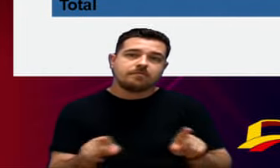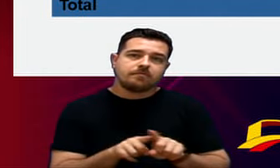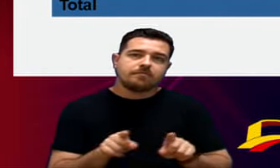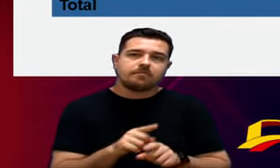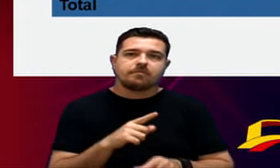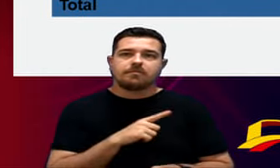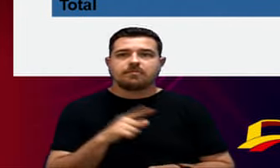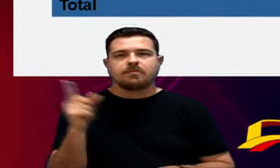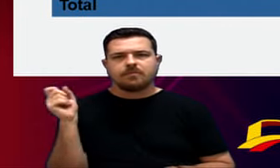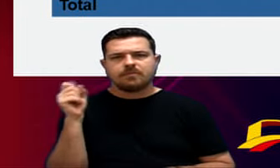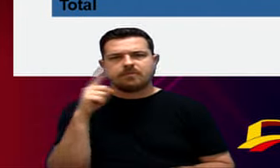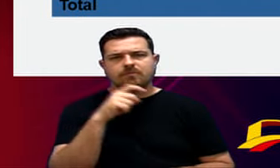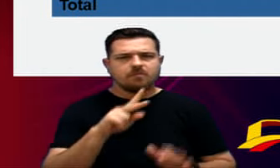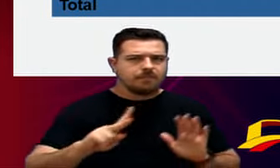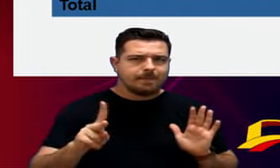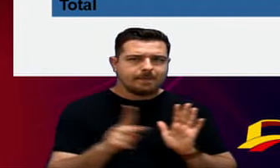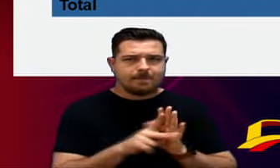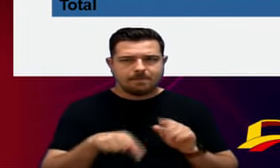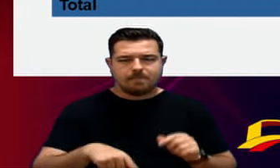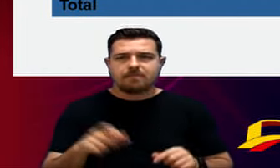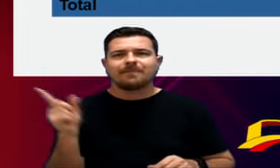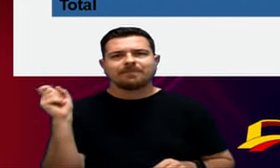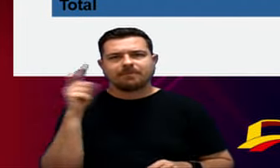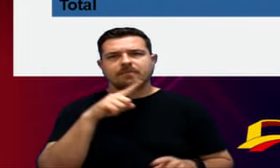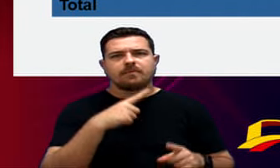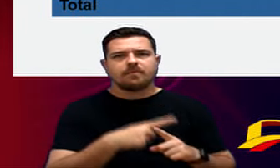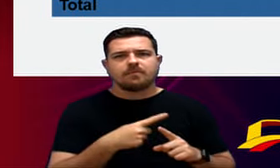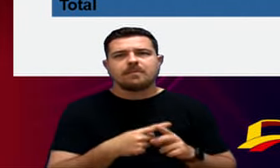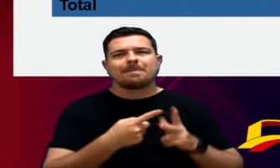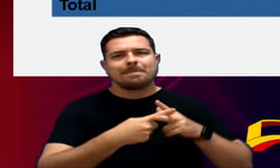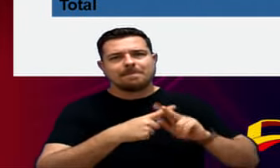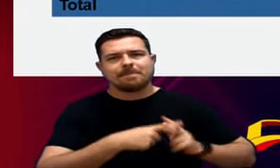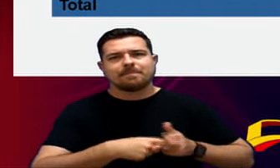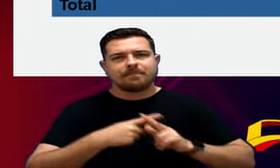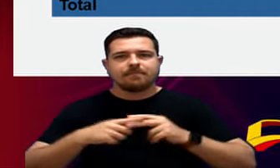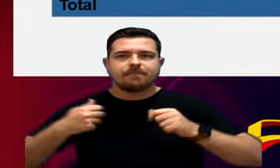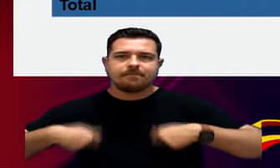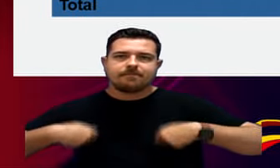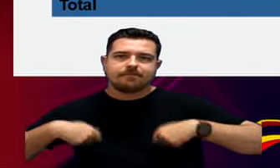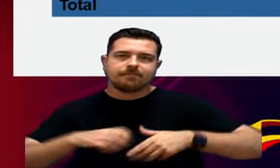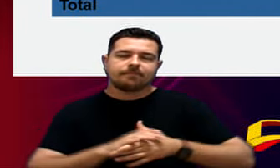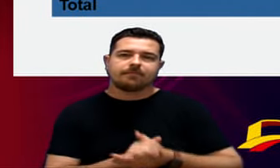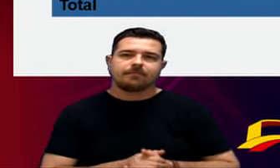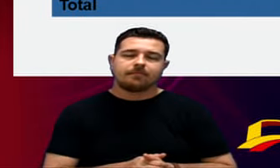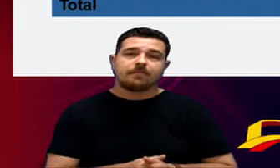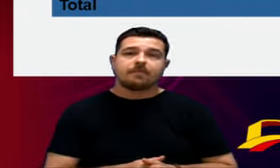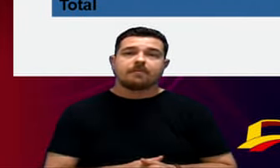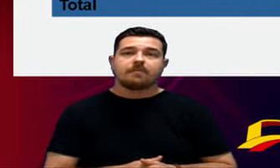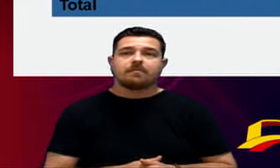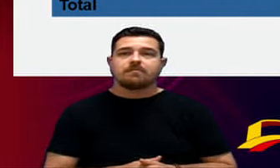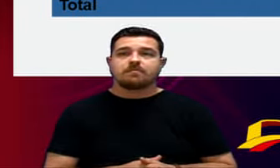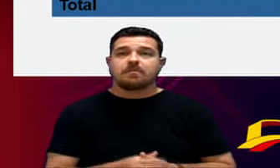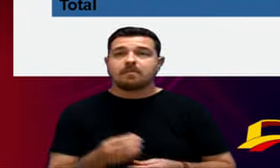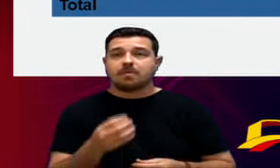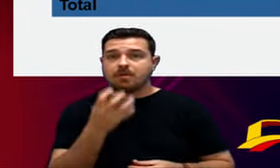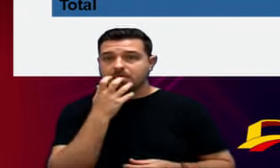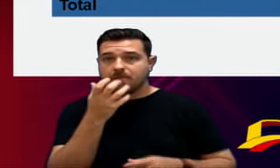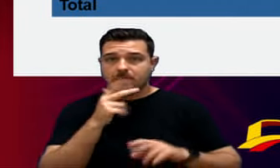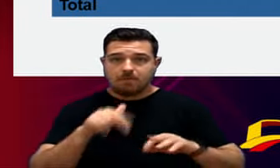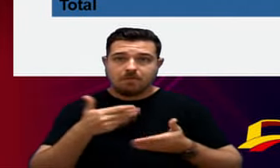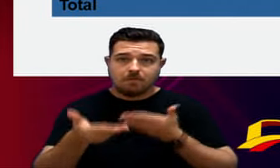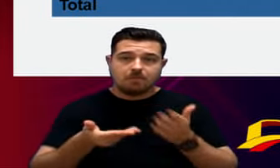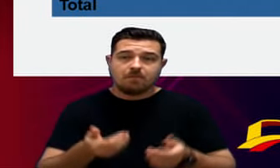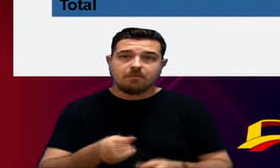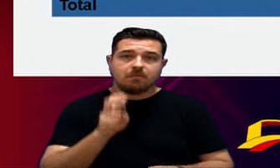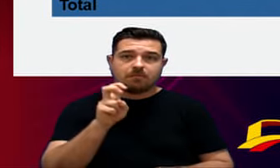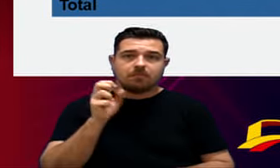dificuldade com veículos próprios da frota principalmente com relação à manutenção eh ração para o canil da guarda civil municipal